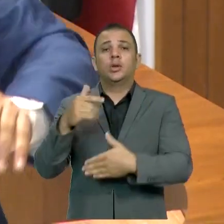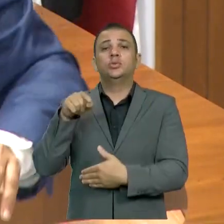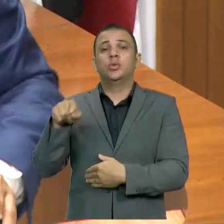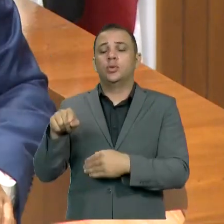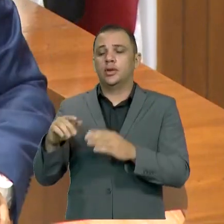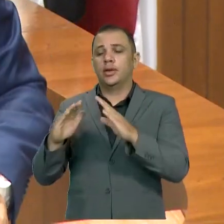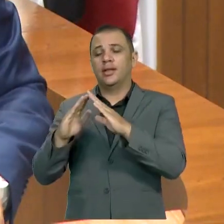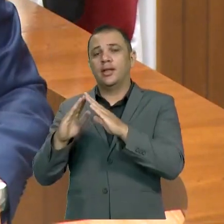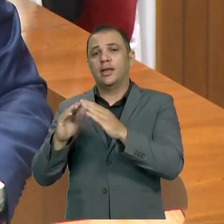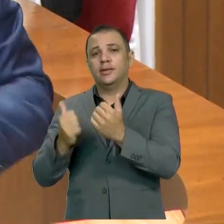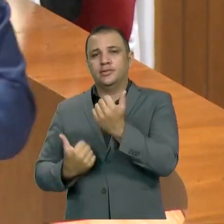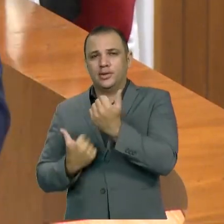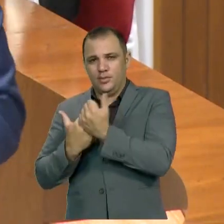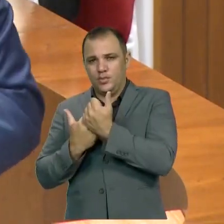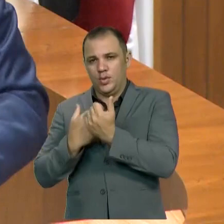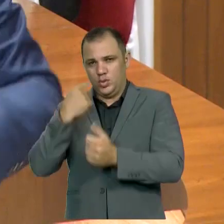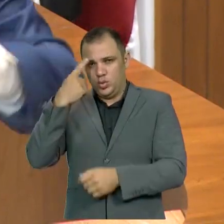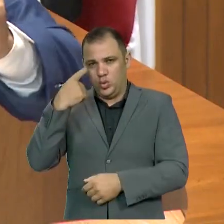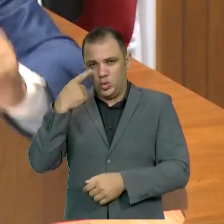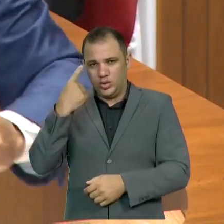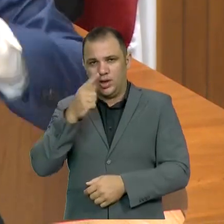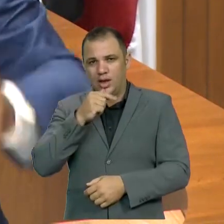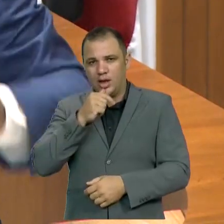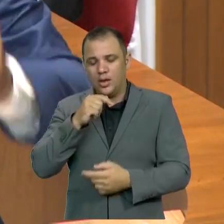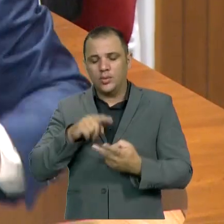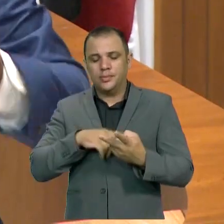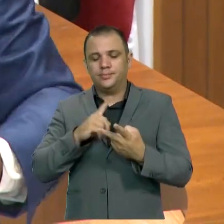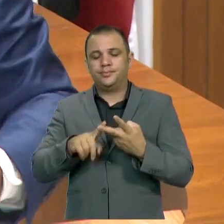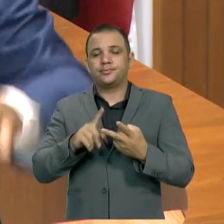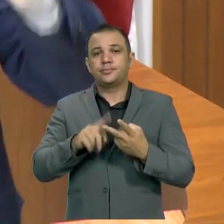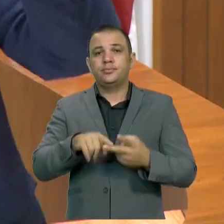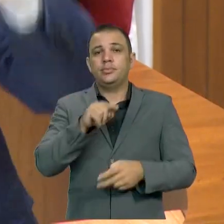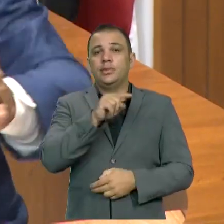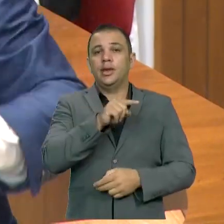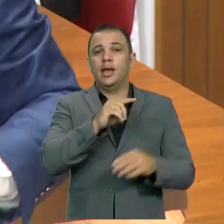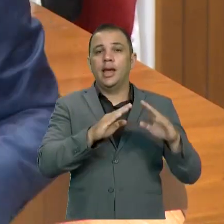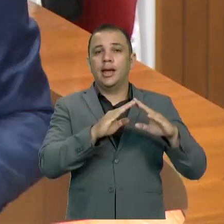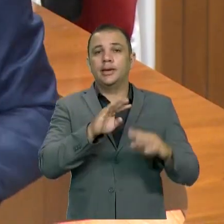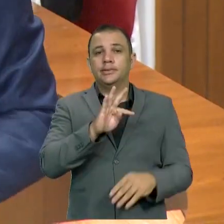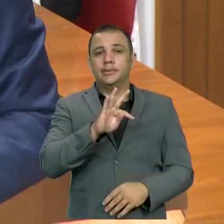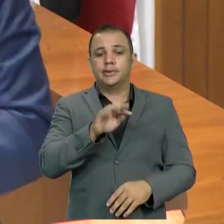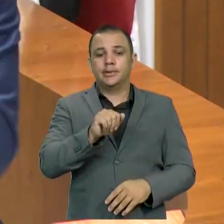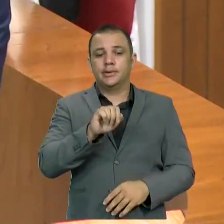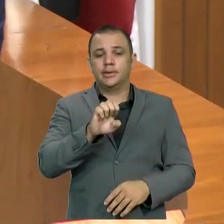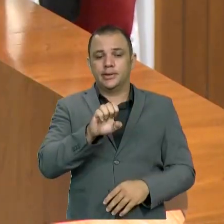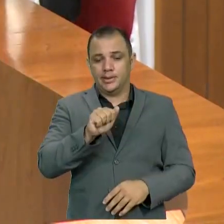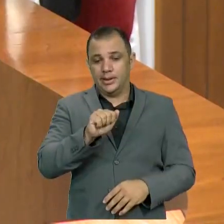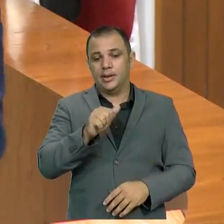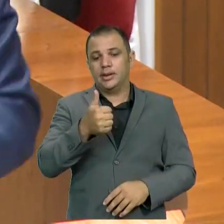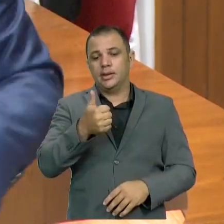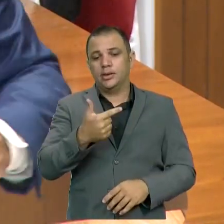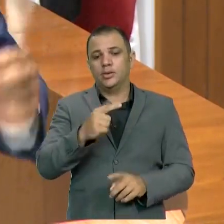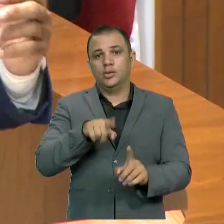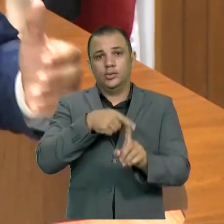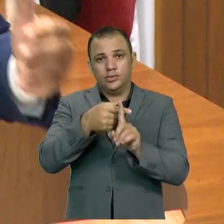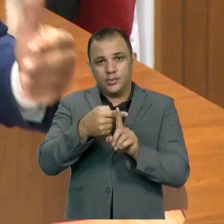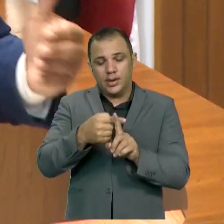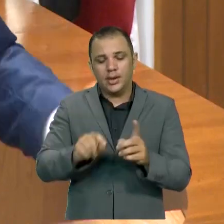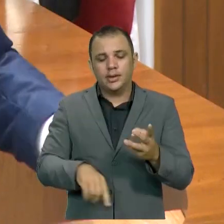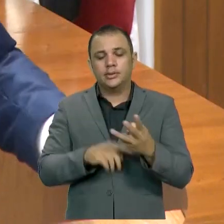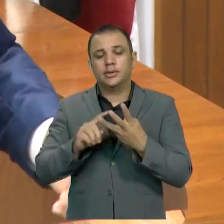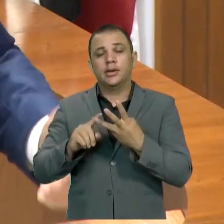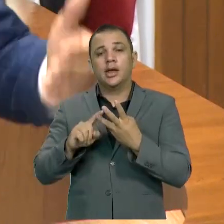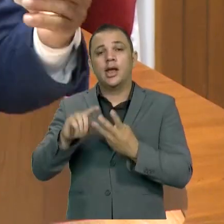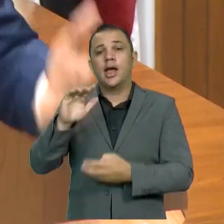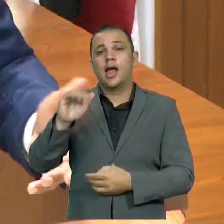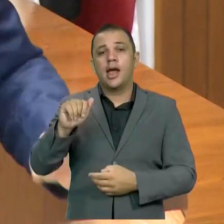12 Mais, na Casa de Giná. Nós estivemos pessoalmente fiscalizando, fizemos uma visita, conversamos